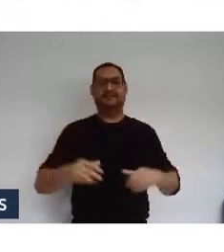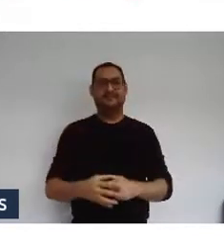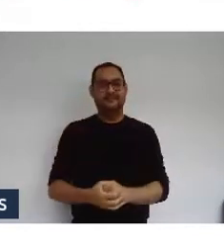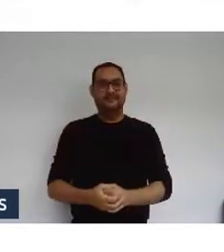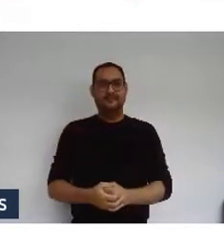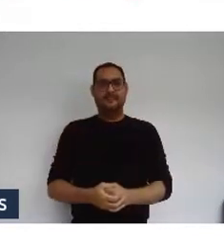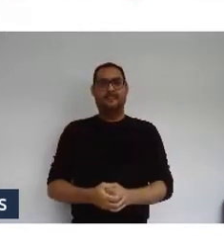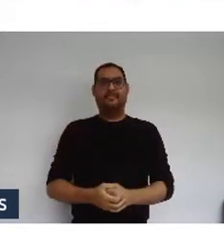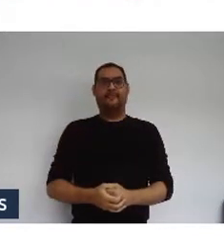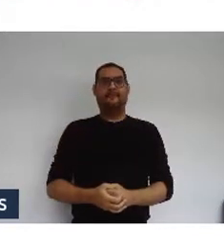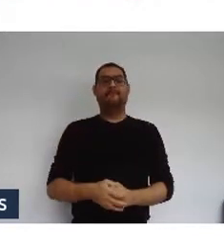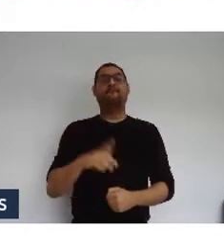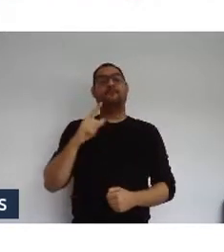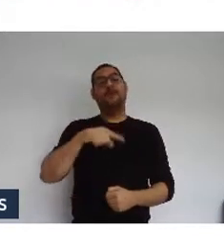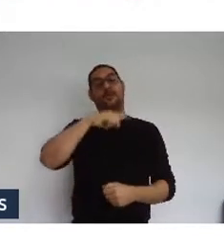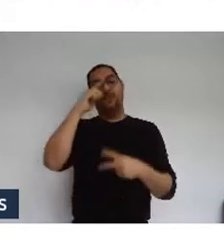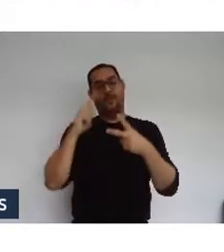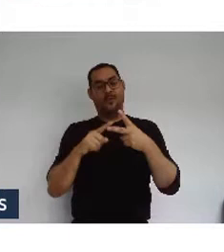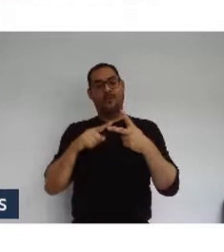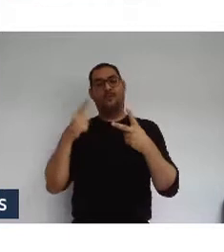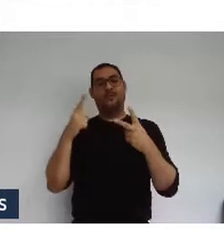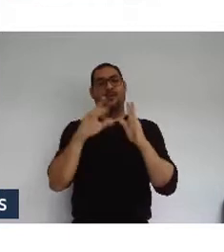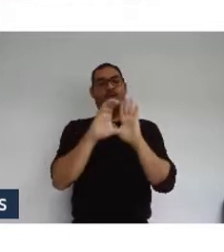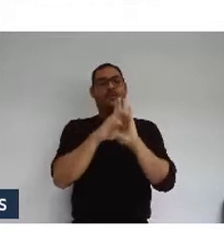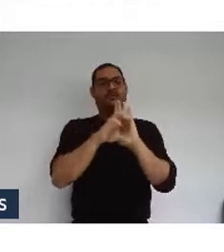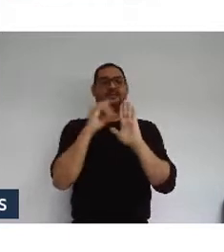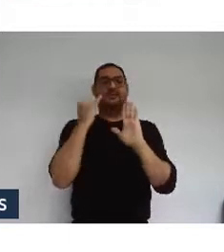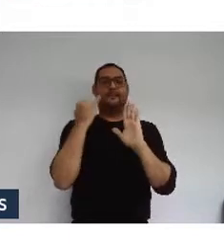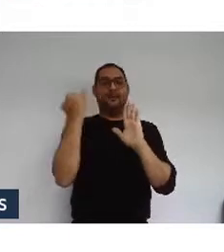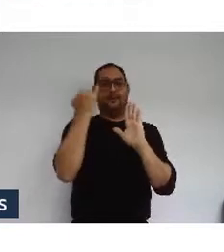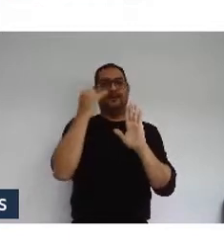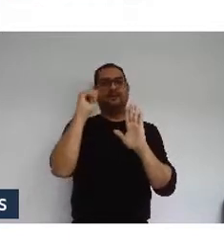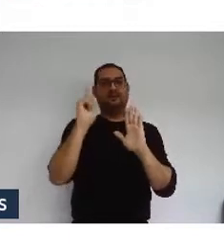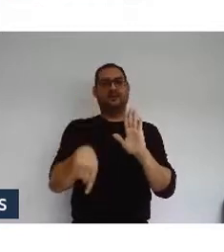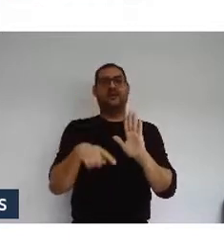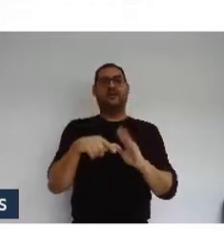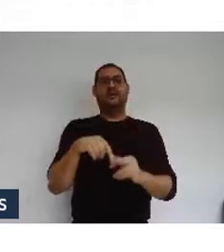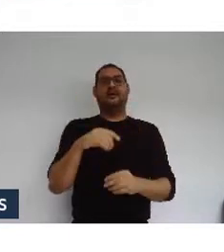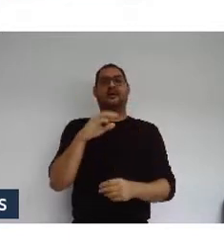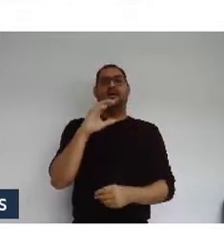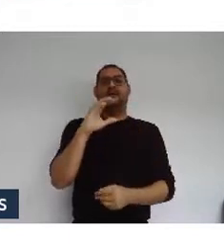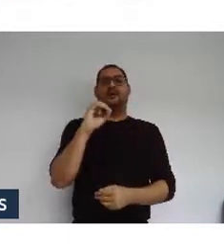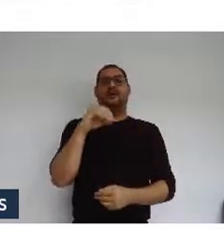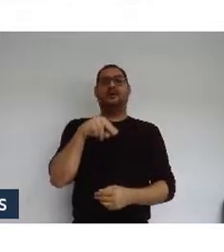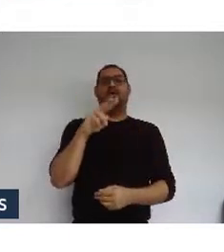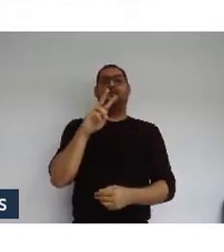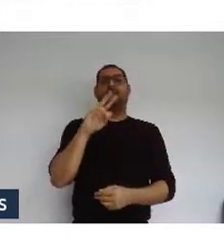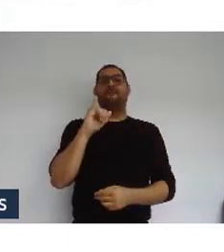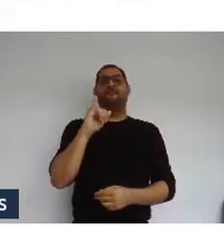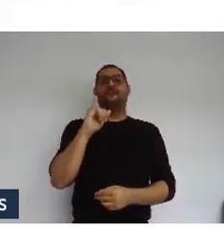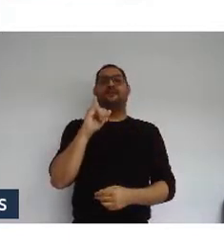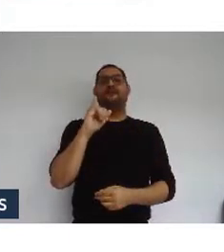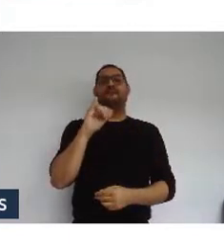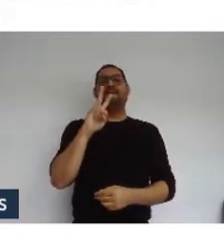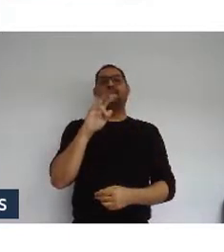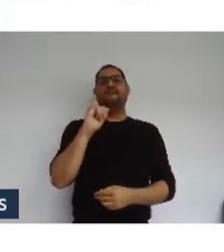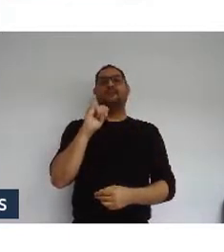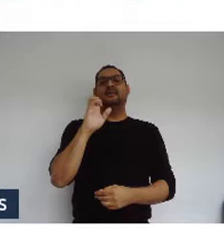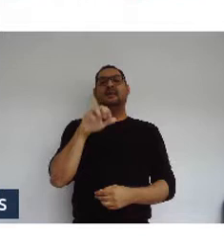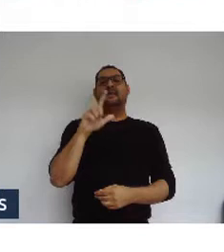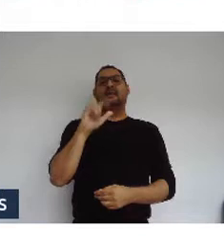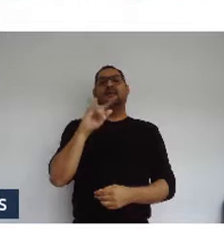Um outro construto importante é a noção de convivialidade para além do humano, né? Como é que o